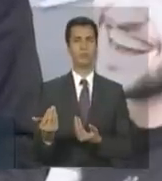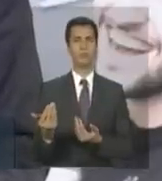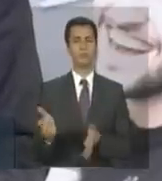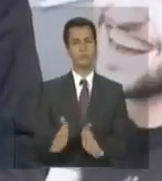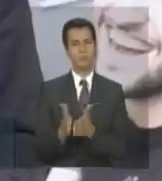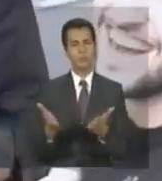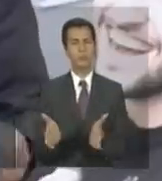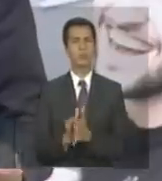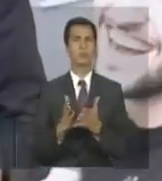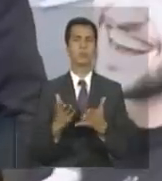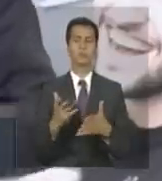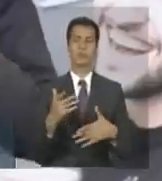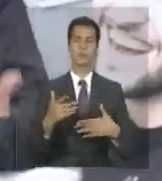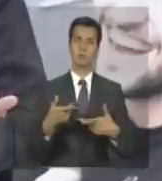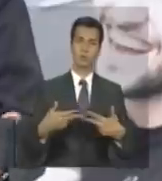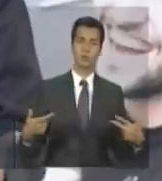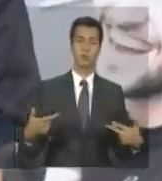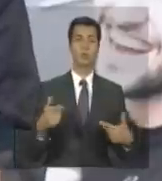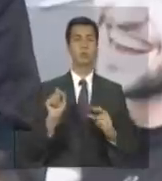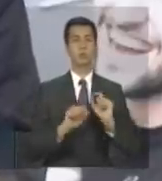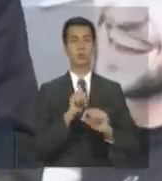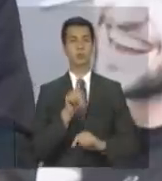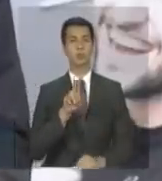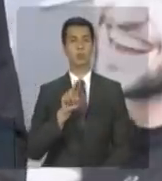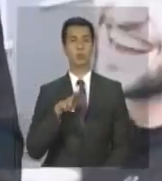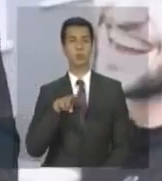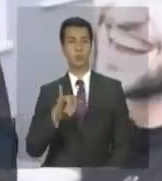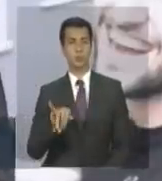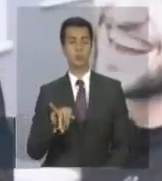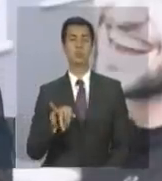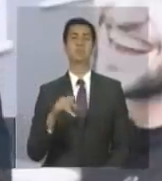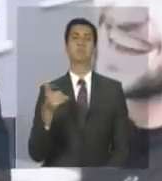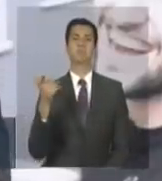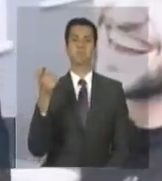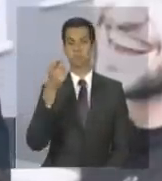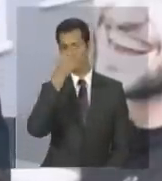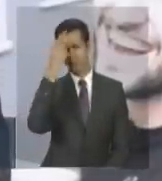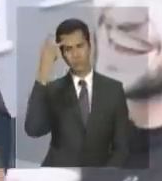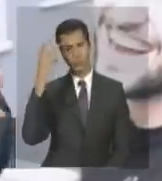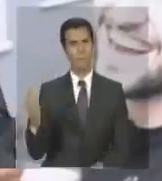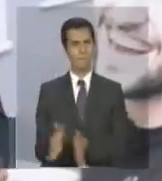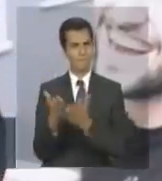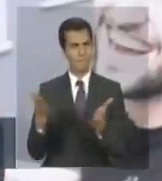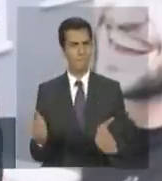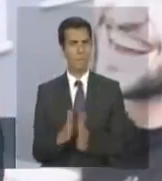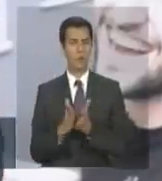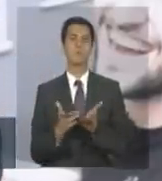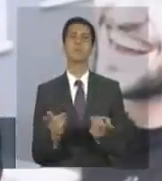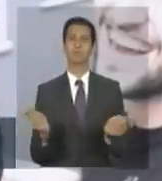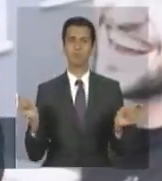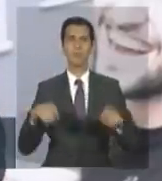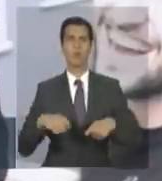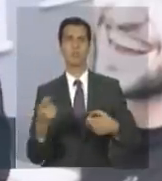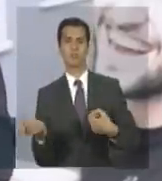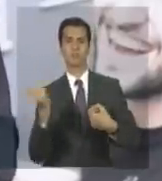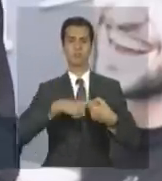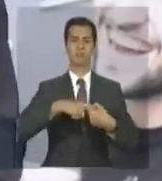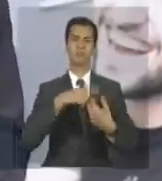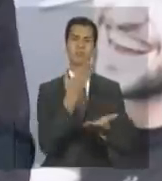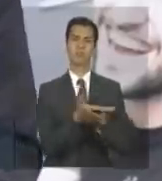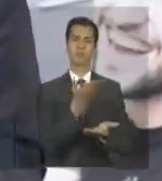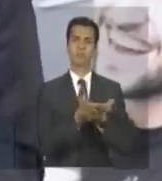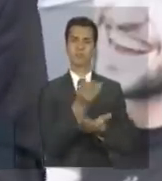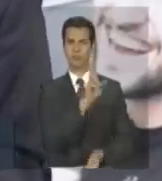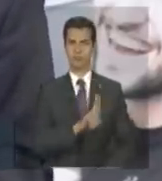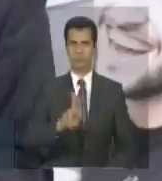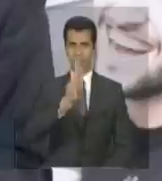pública, que sem o ProUni não teria condições de fazer um curso superior.